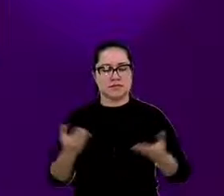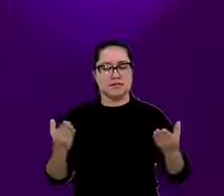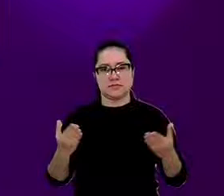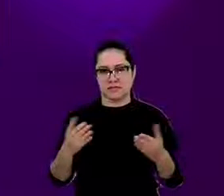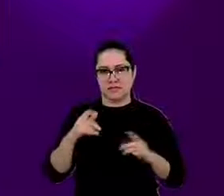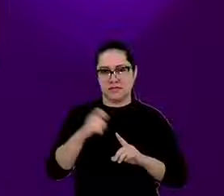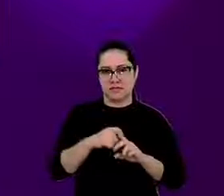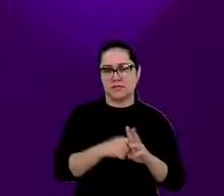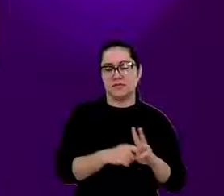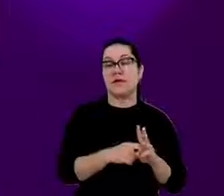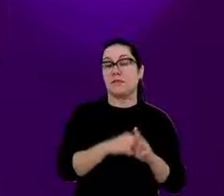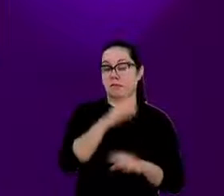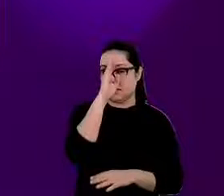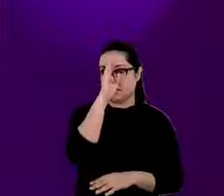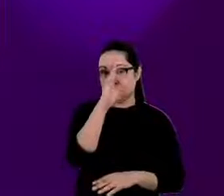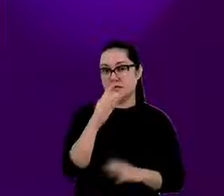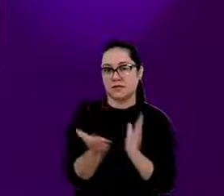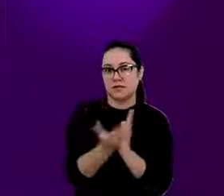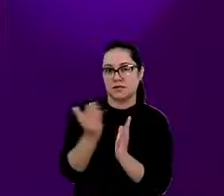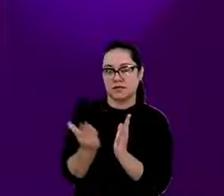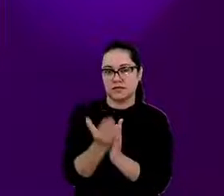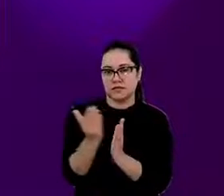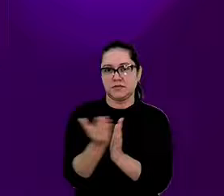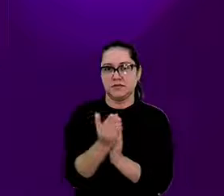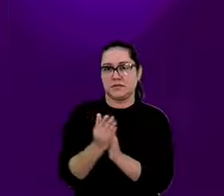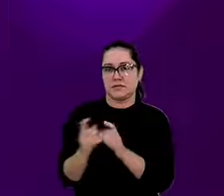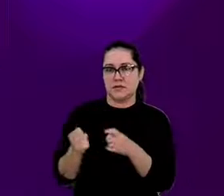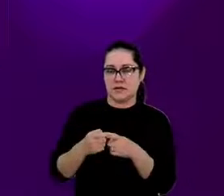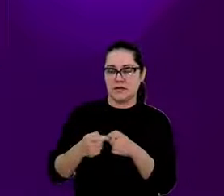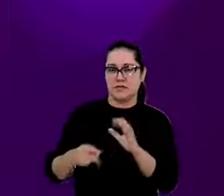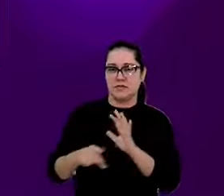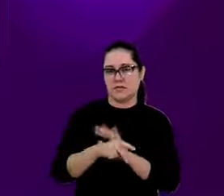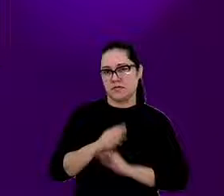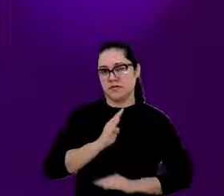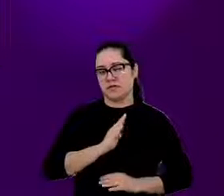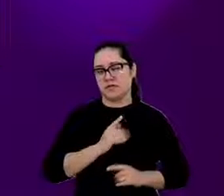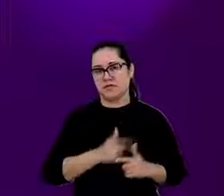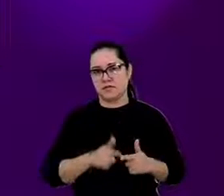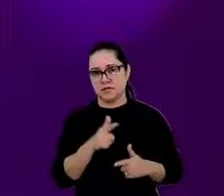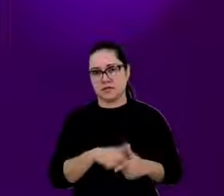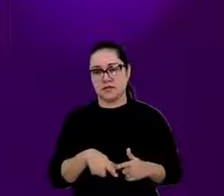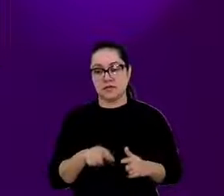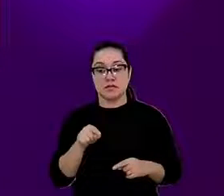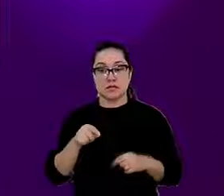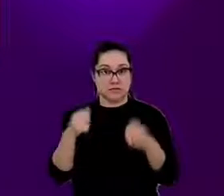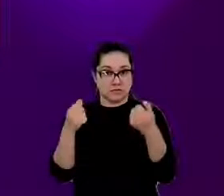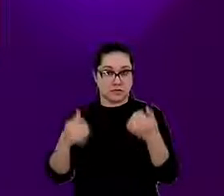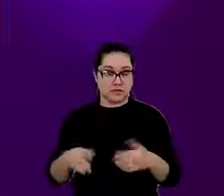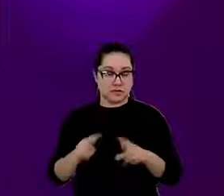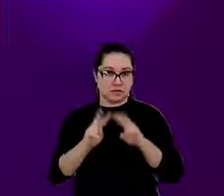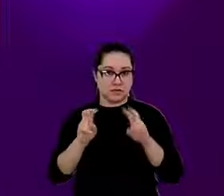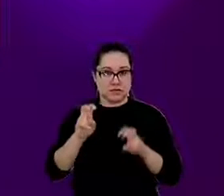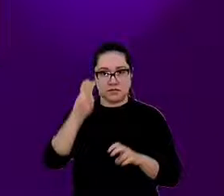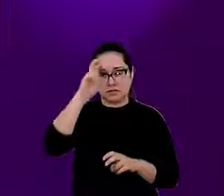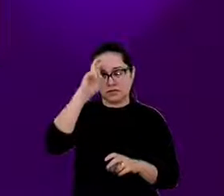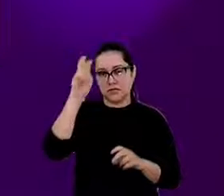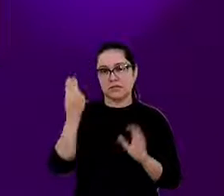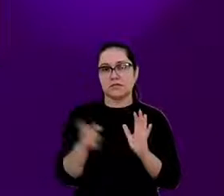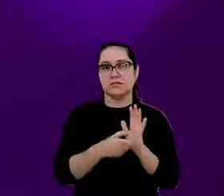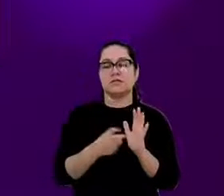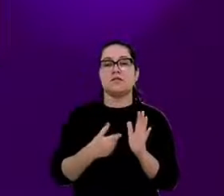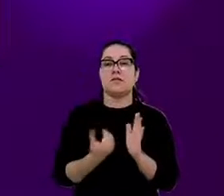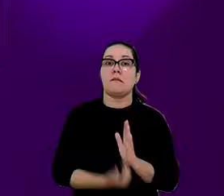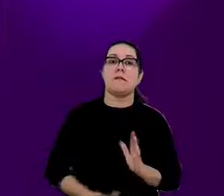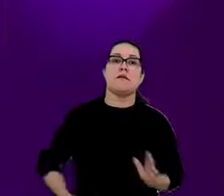principais revistas médicas de cardiologia que abordavam inteligência artificial teve um salto gigante de 0,1%